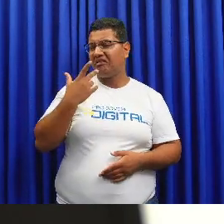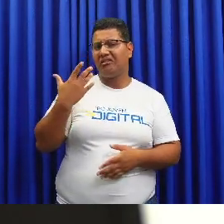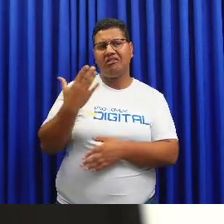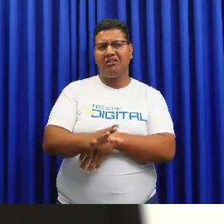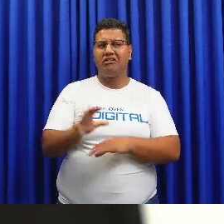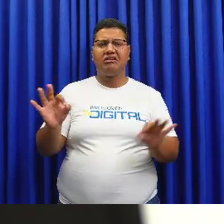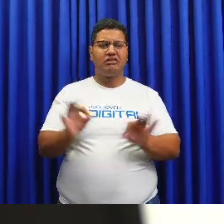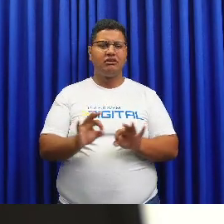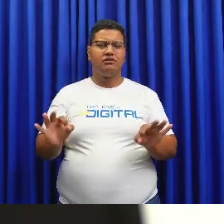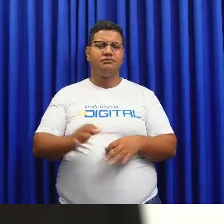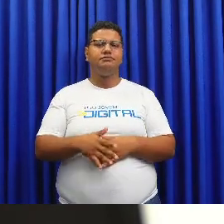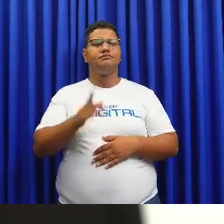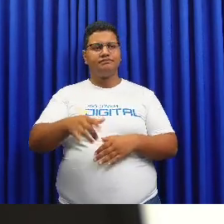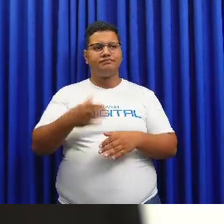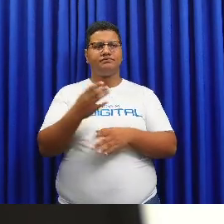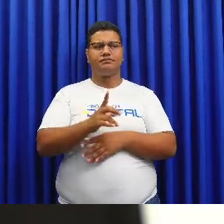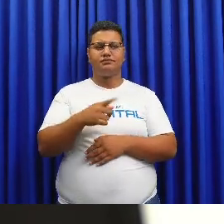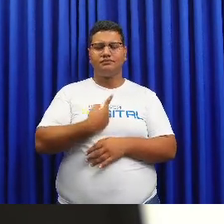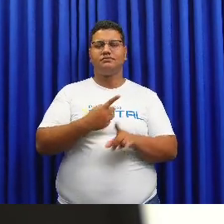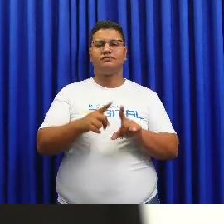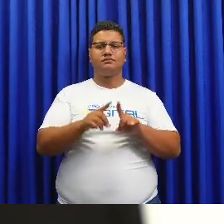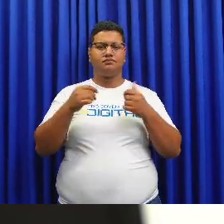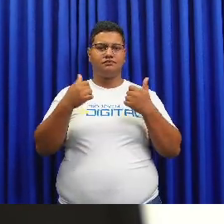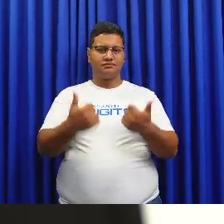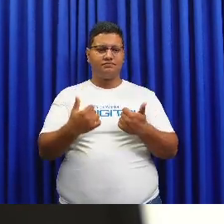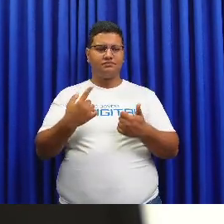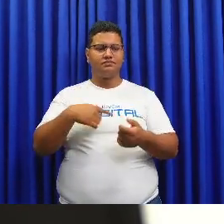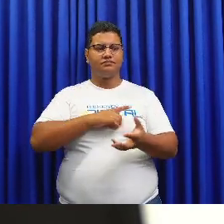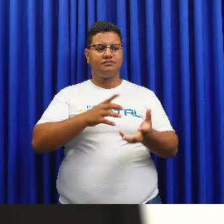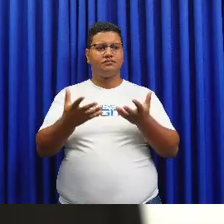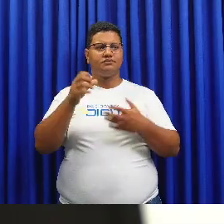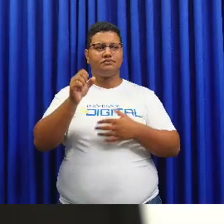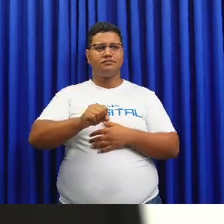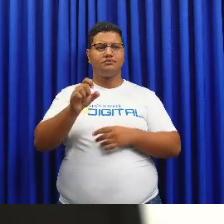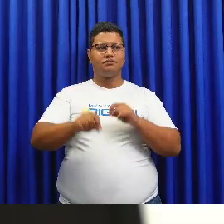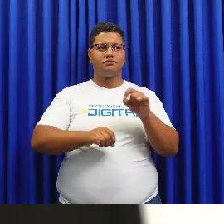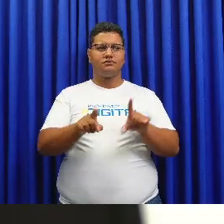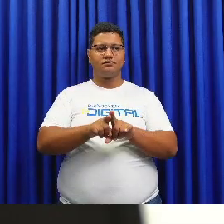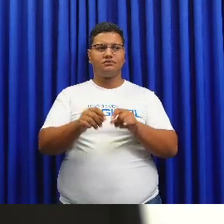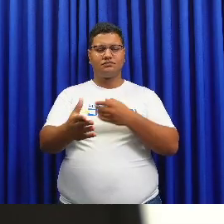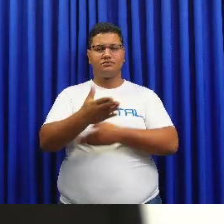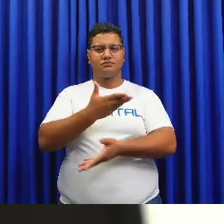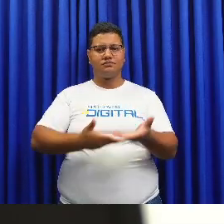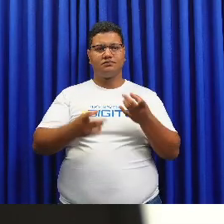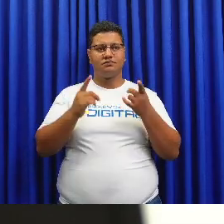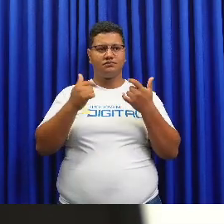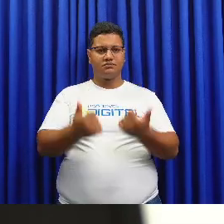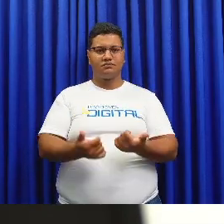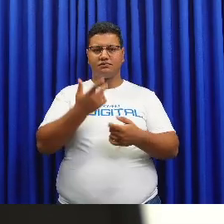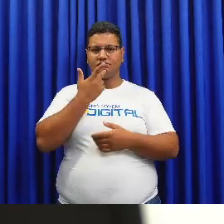nenhuma novidade, deixa aí pra gente, beleza? Porque a gente quer muito aí o seu auxílio, tá bom?